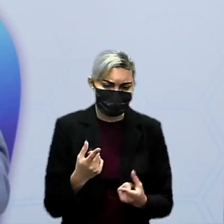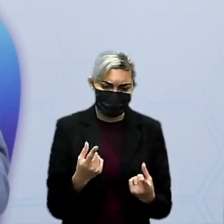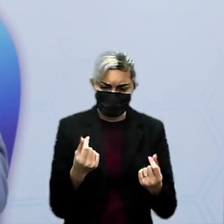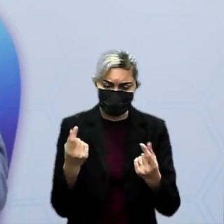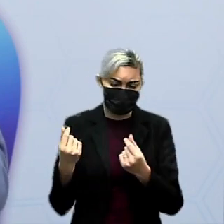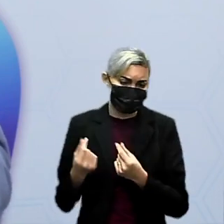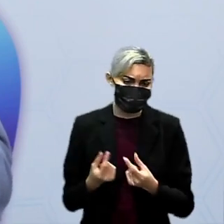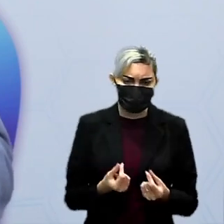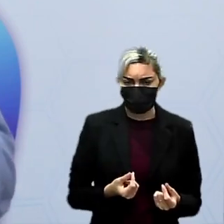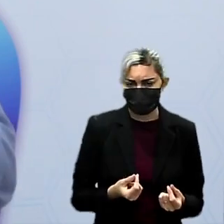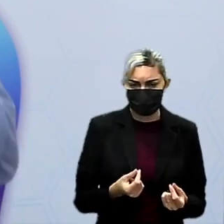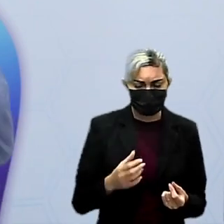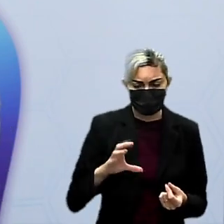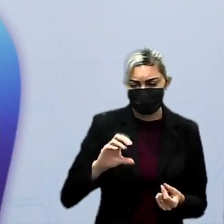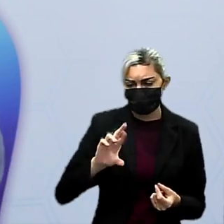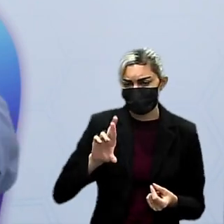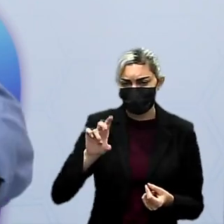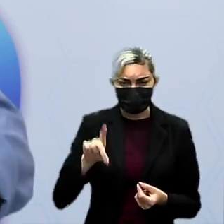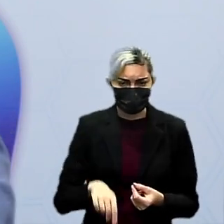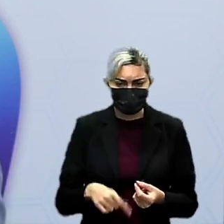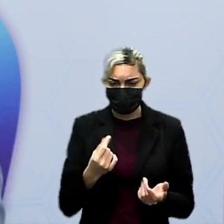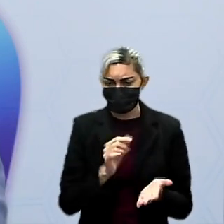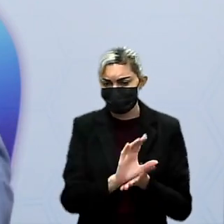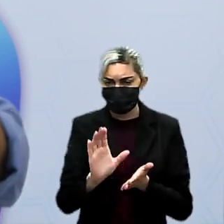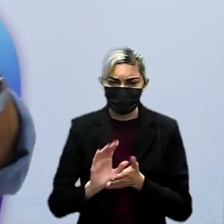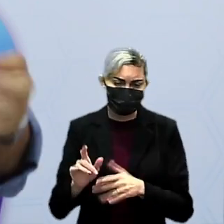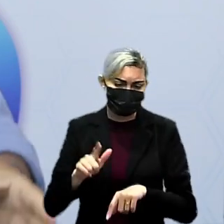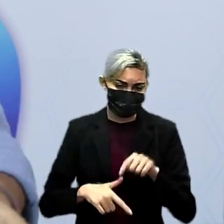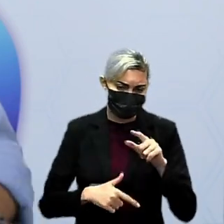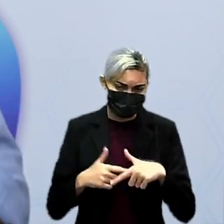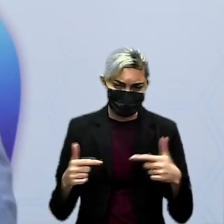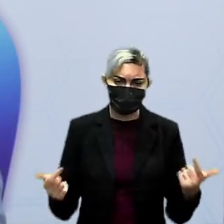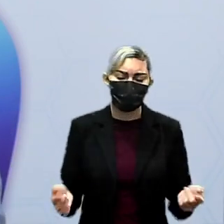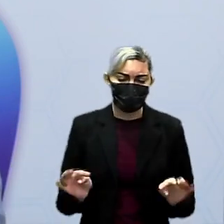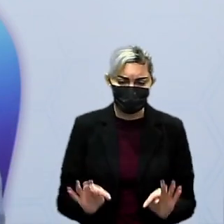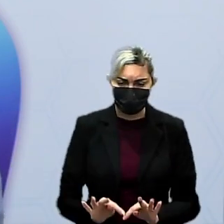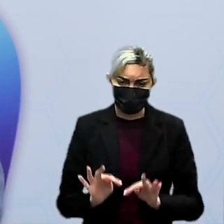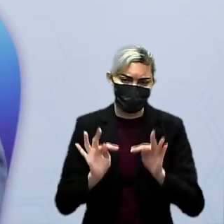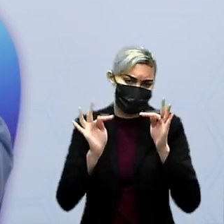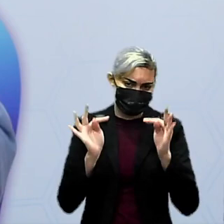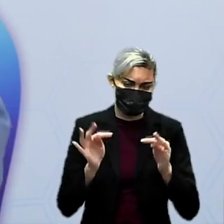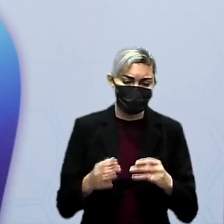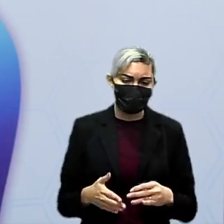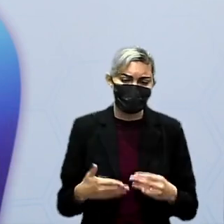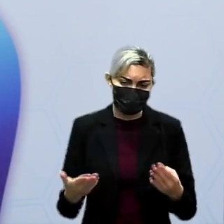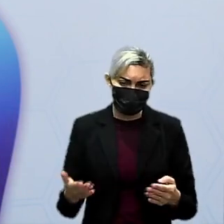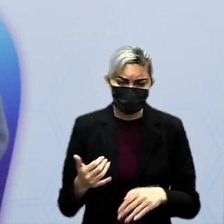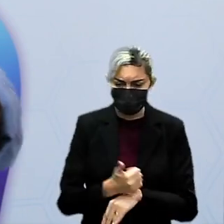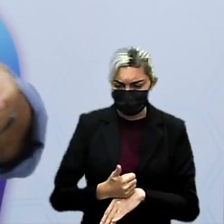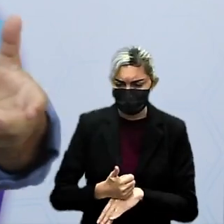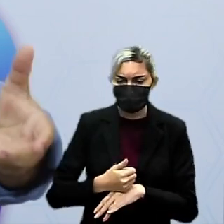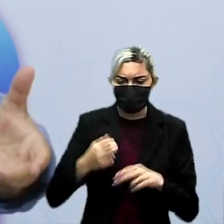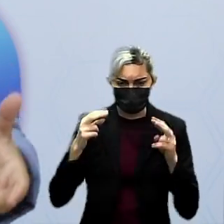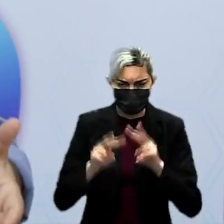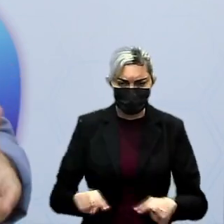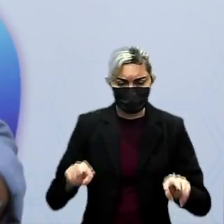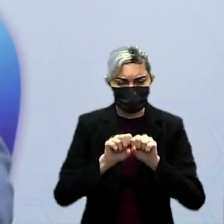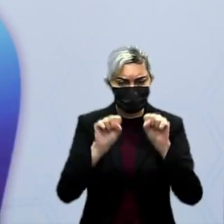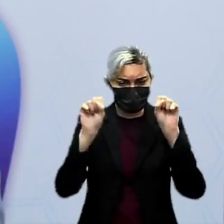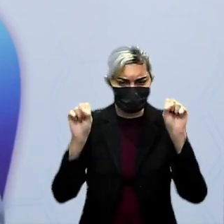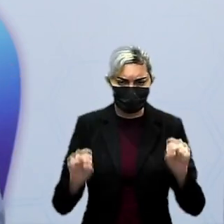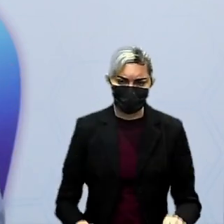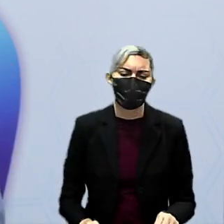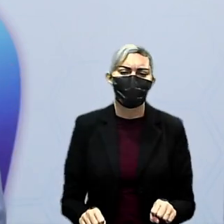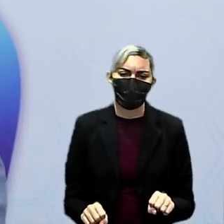financeira, problemas de ordem de recurso material, de recurso tecnológico. Então é um profissional que tem uma visão sistêmica